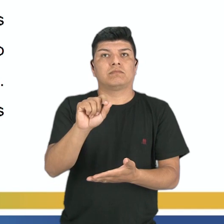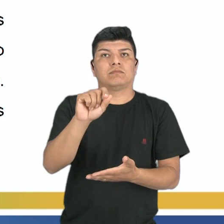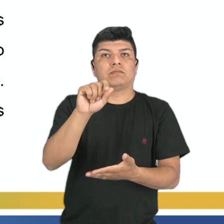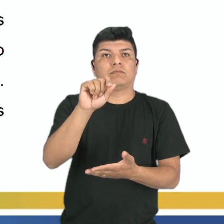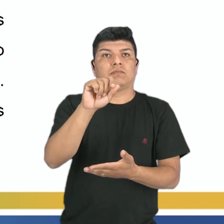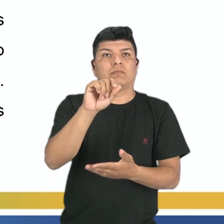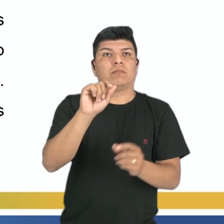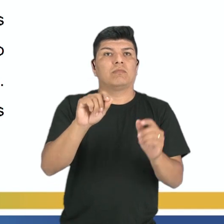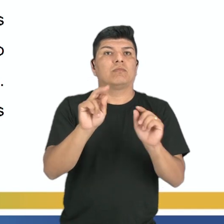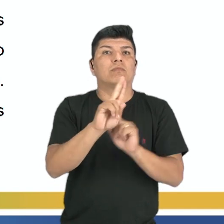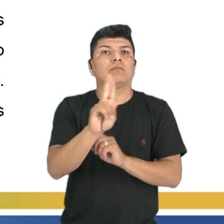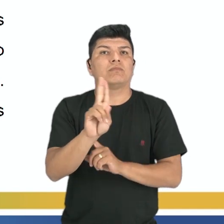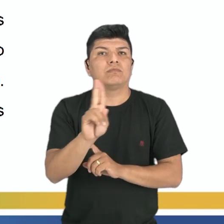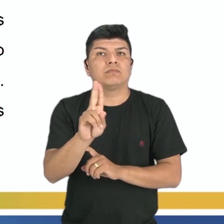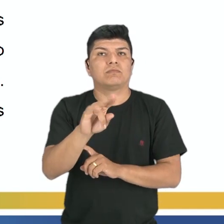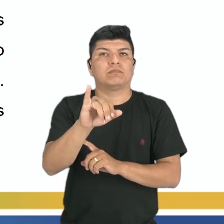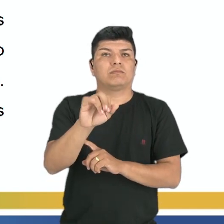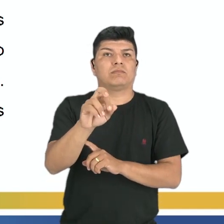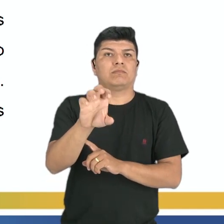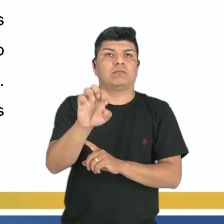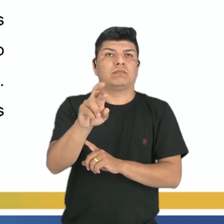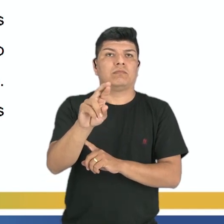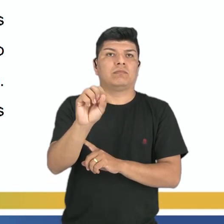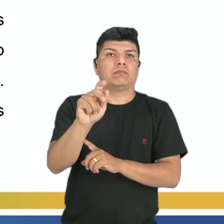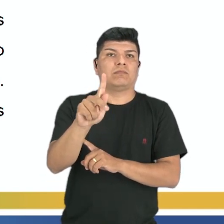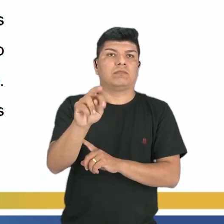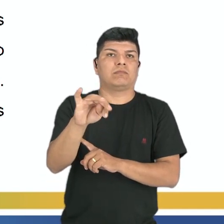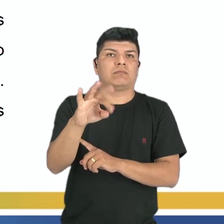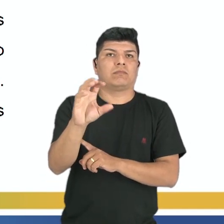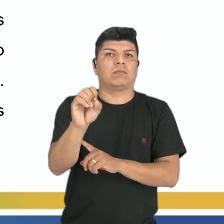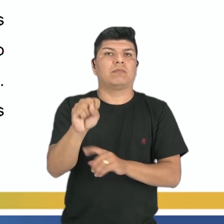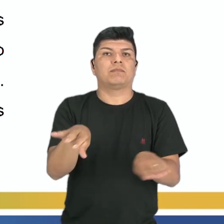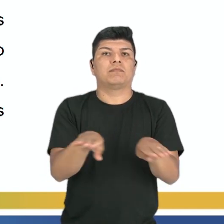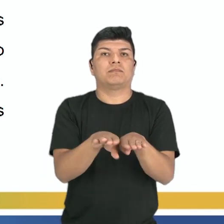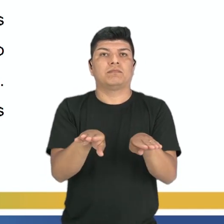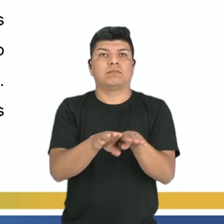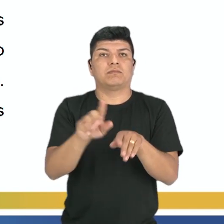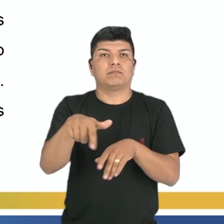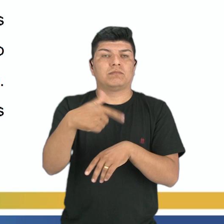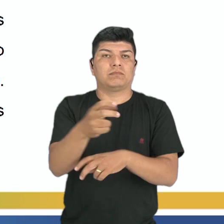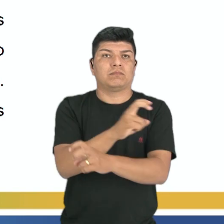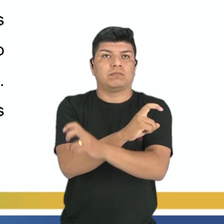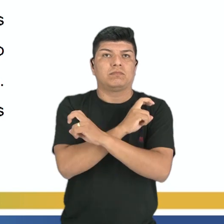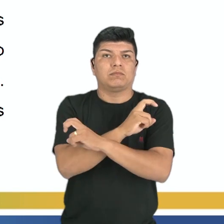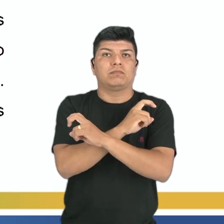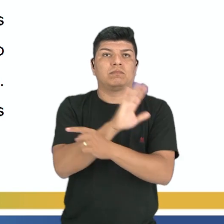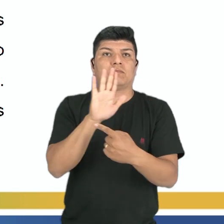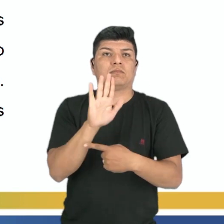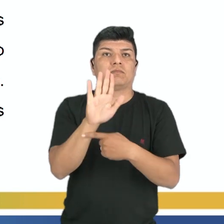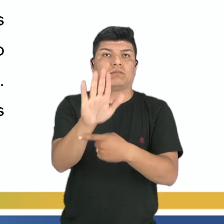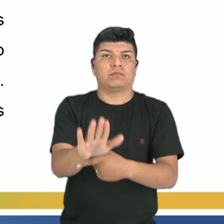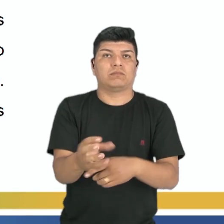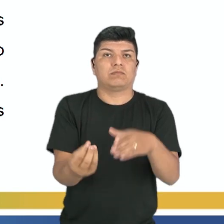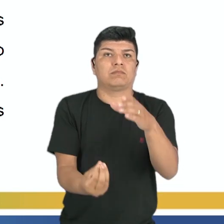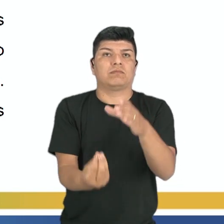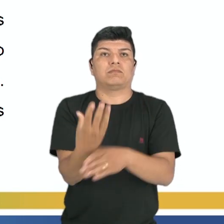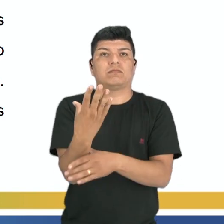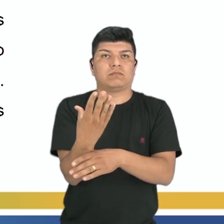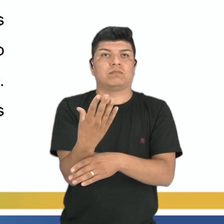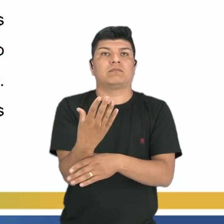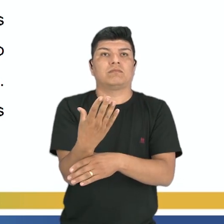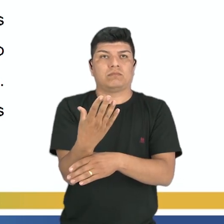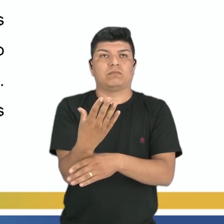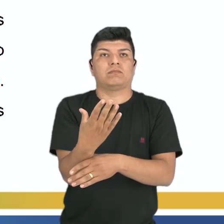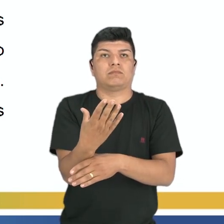hieróglifos, tá? Mais tarde, as civilizações greco-romanas deram outra importante contribuição para a formação